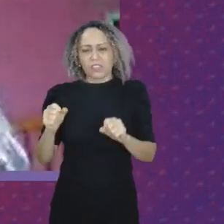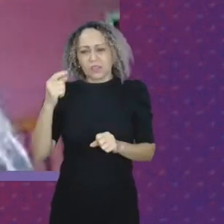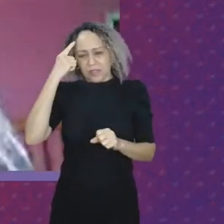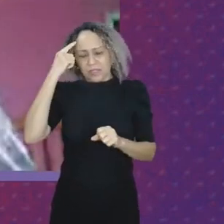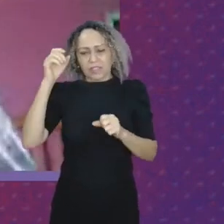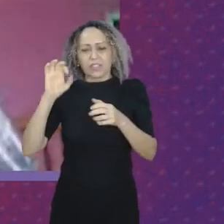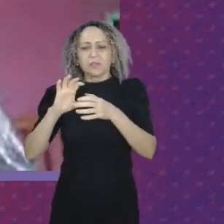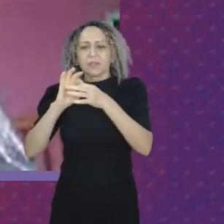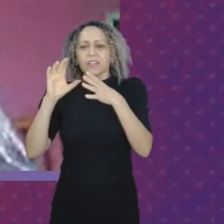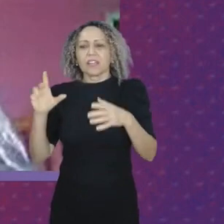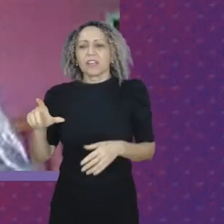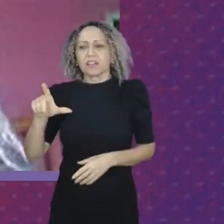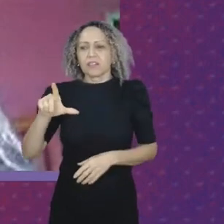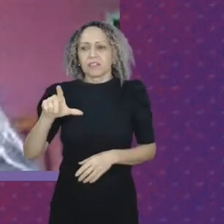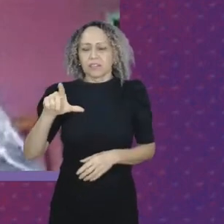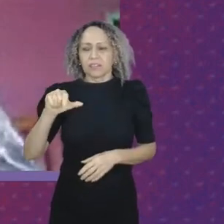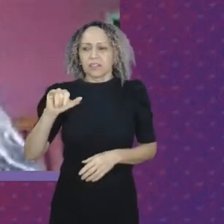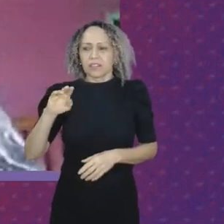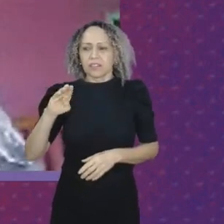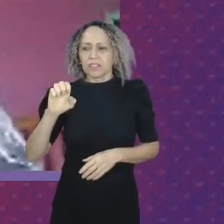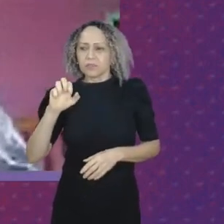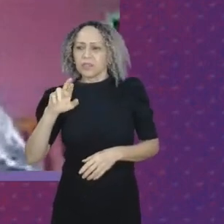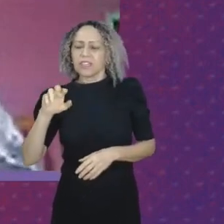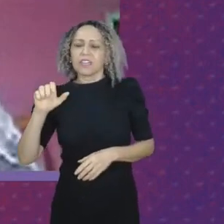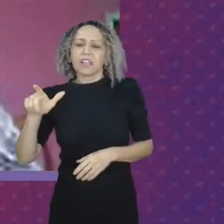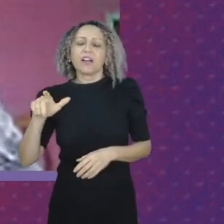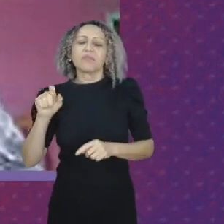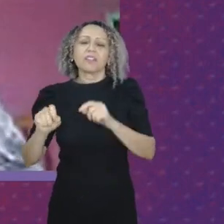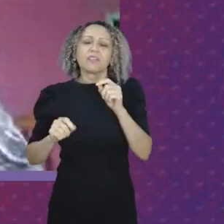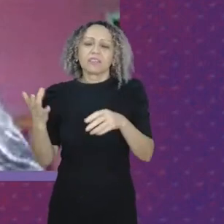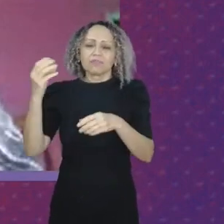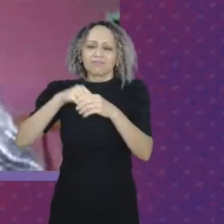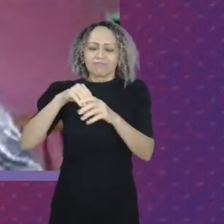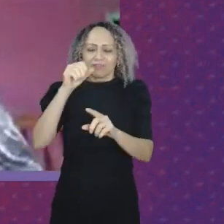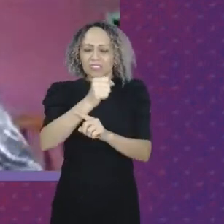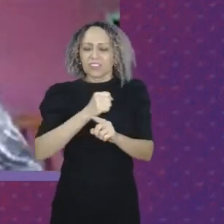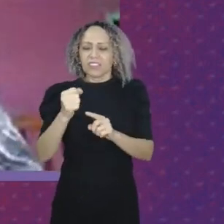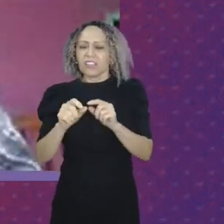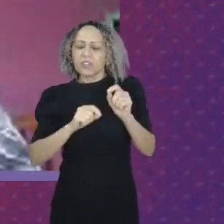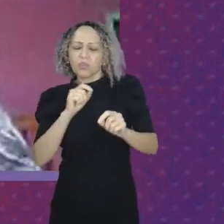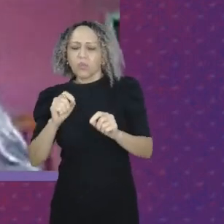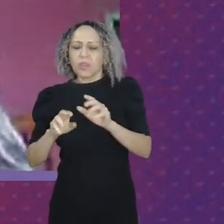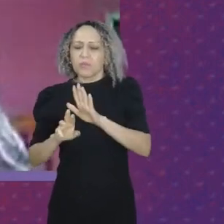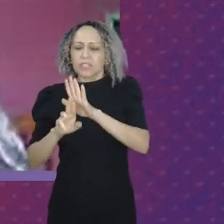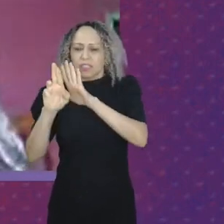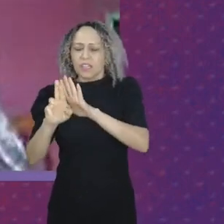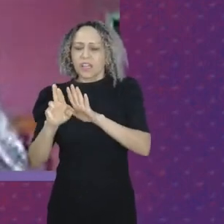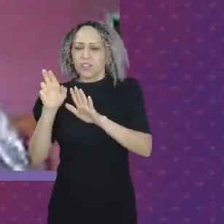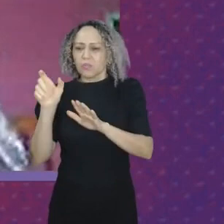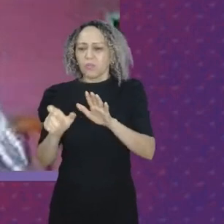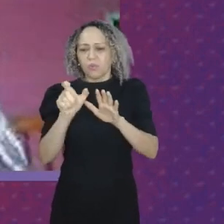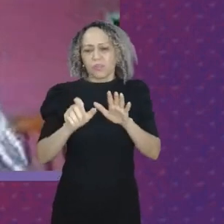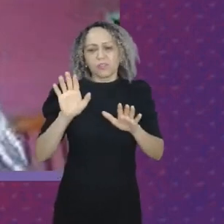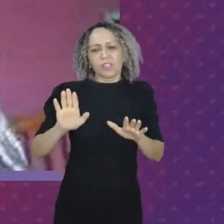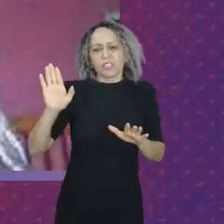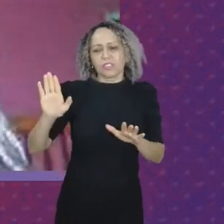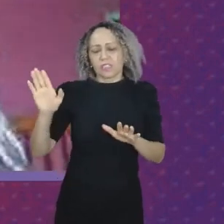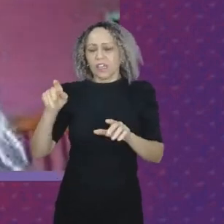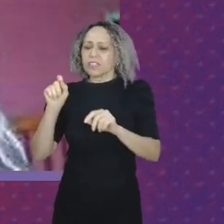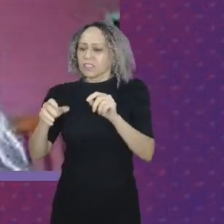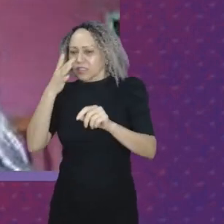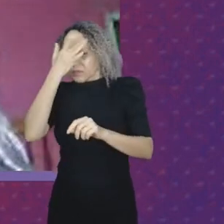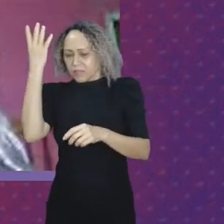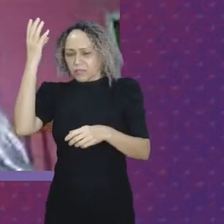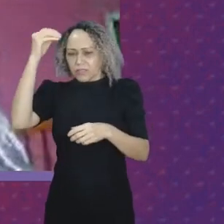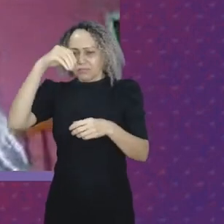menos ênfase, a partir dos candidatos, a partir das pessoas que ocupam esses espaços de poder, e que a gente tem um papel, né,